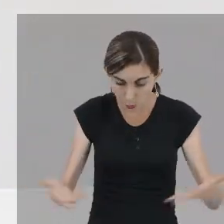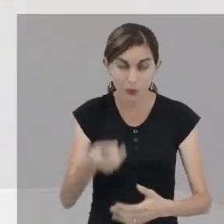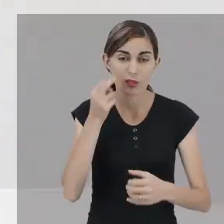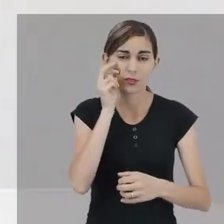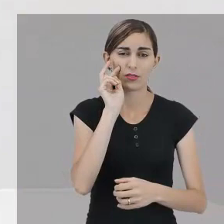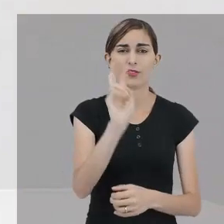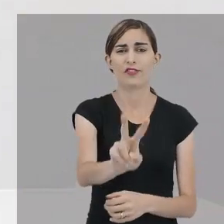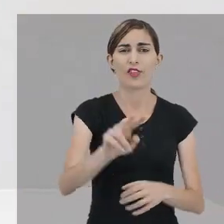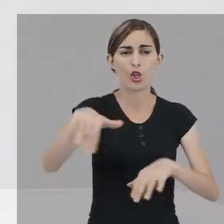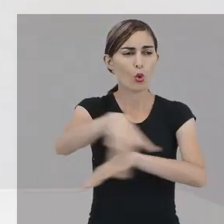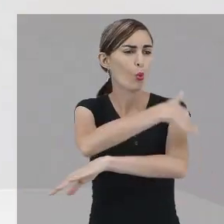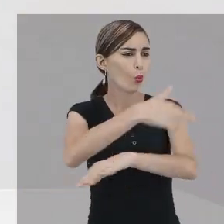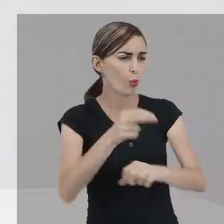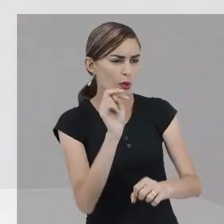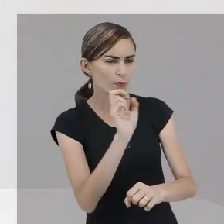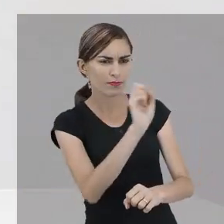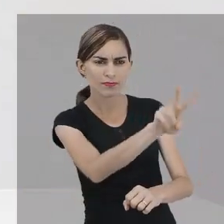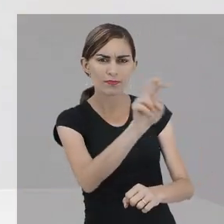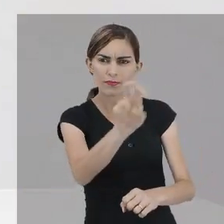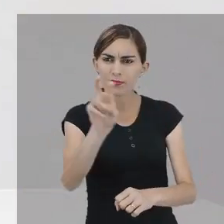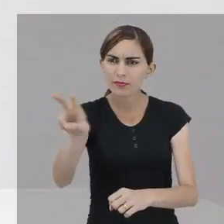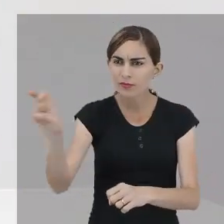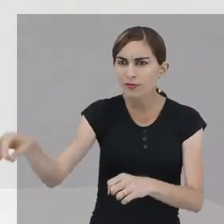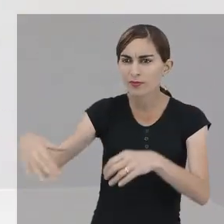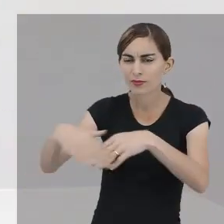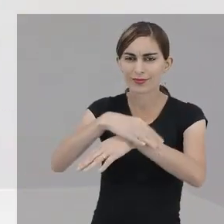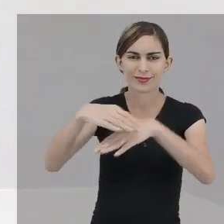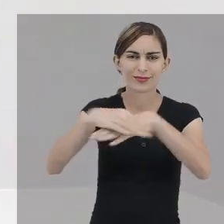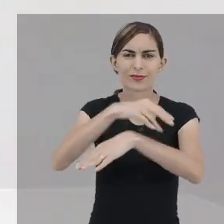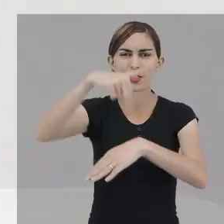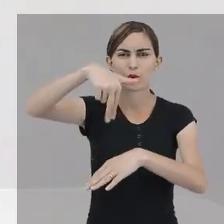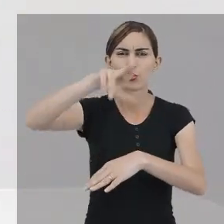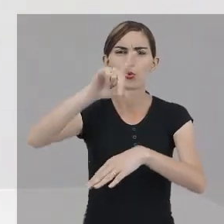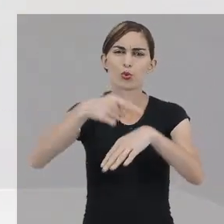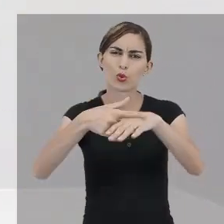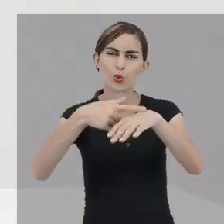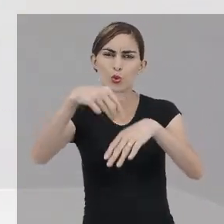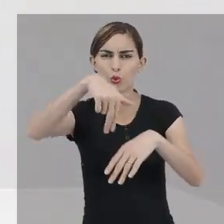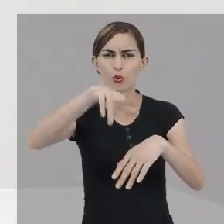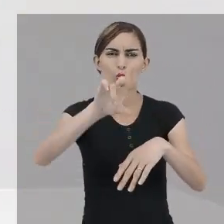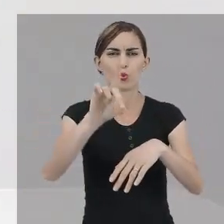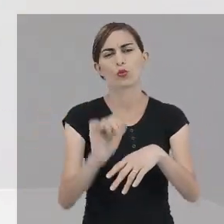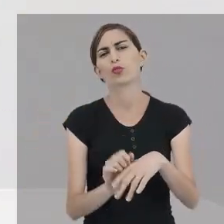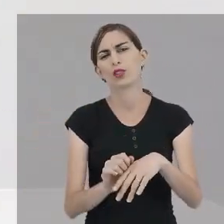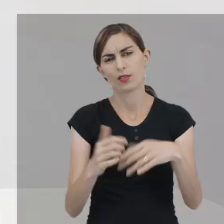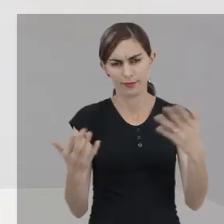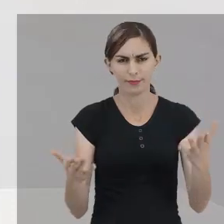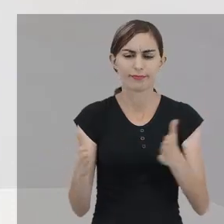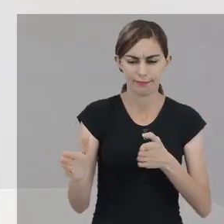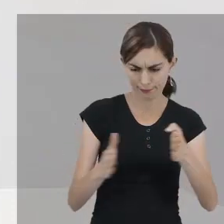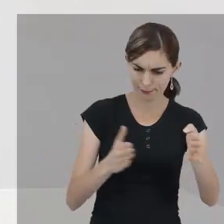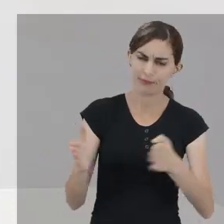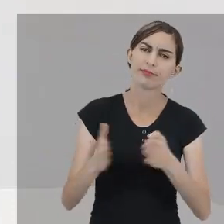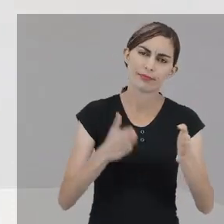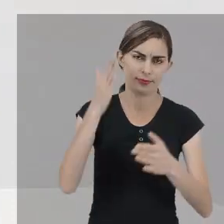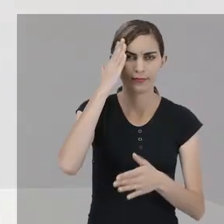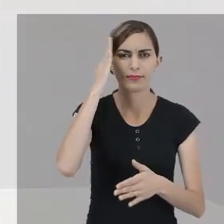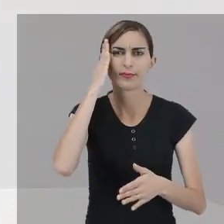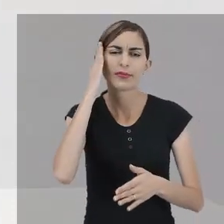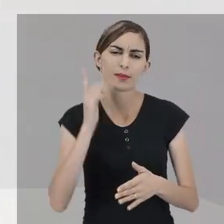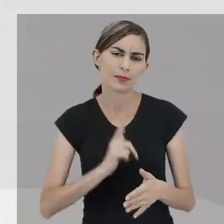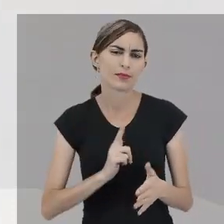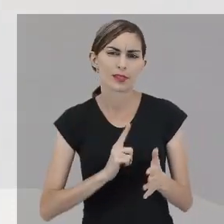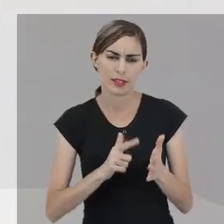com sapatos na cor nude pelas ruas aqui no Brasil. É lógico que tem um timing, tem um tempo entre a moda